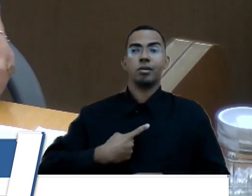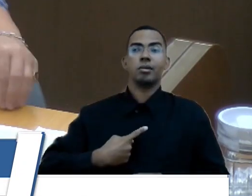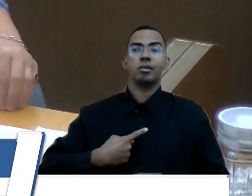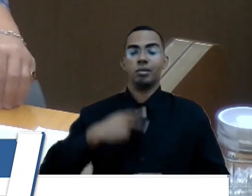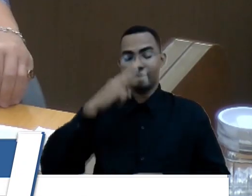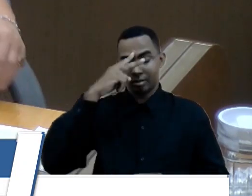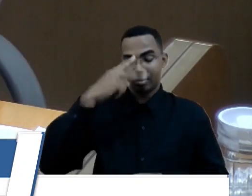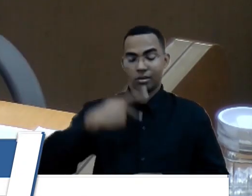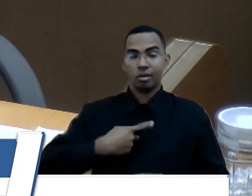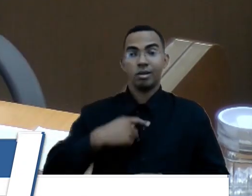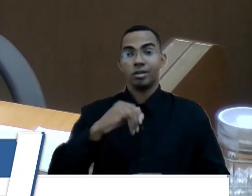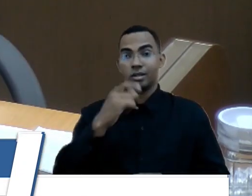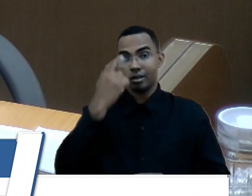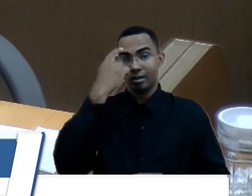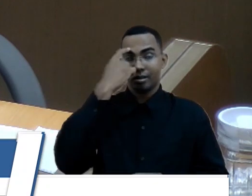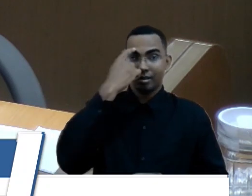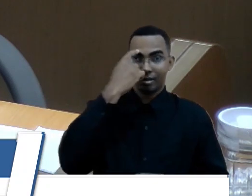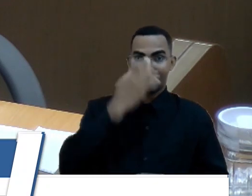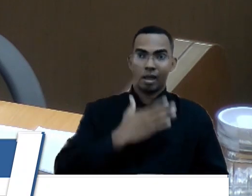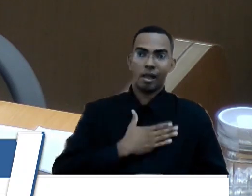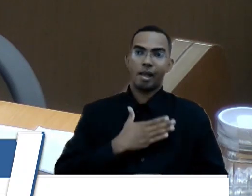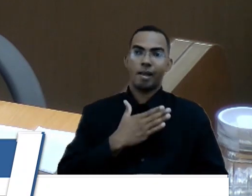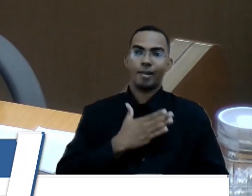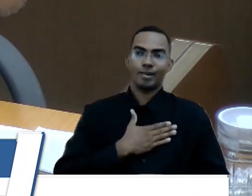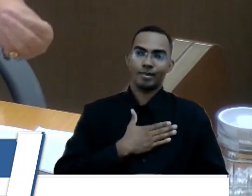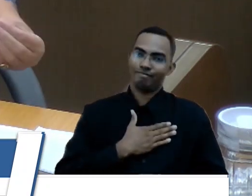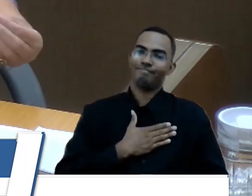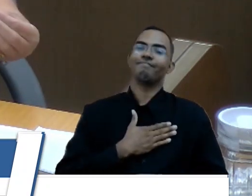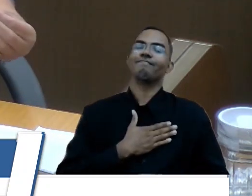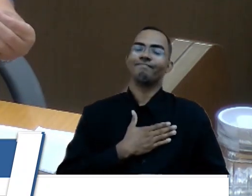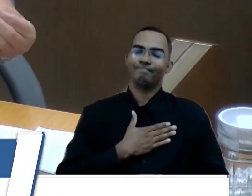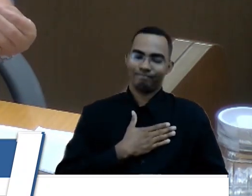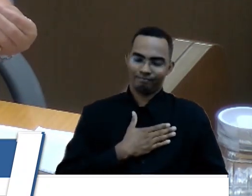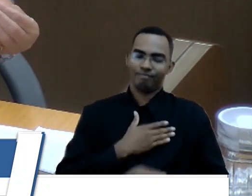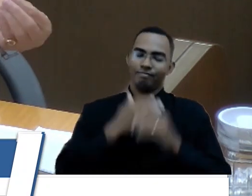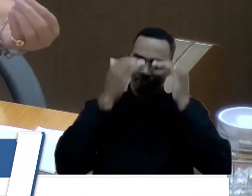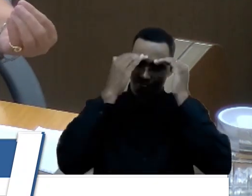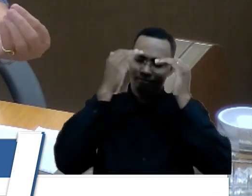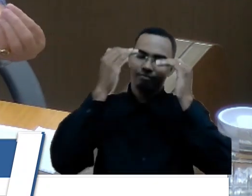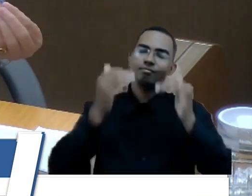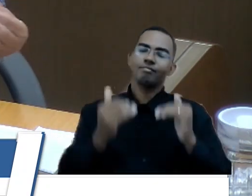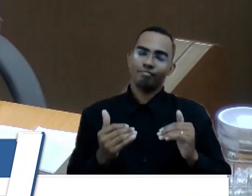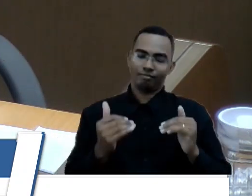for pensar em mim mesmo, eu respeito